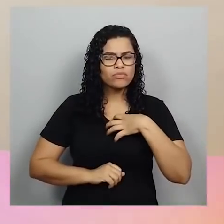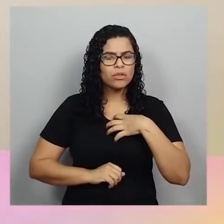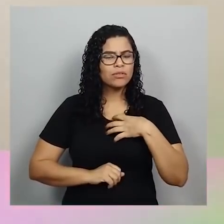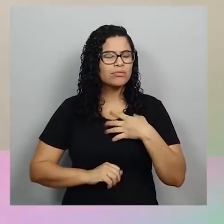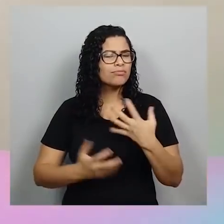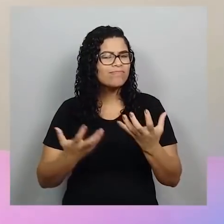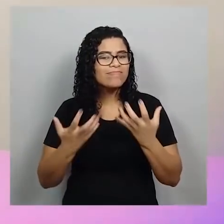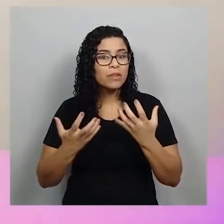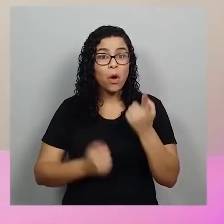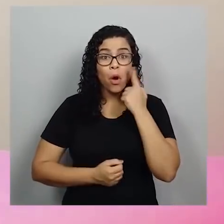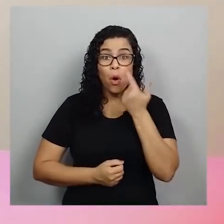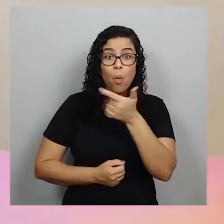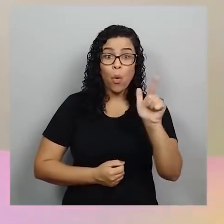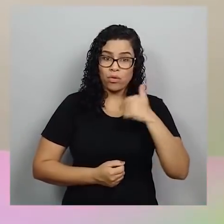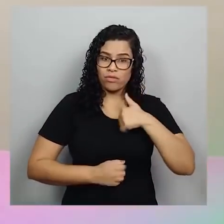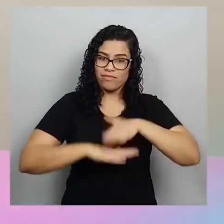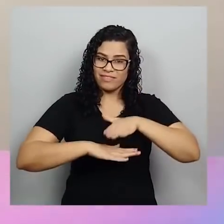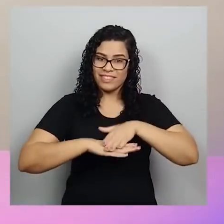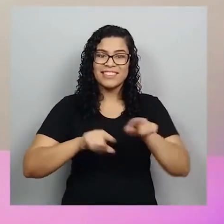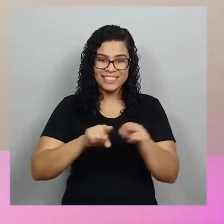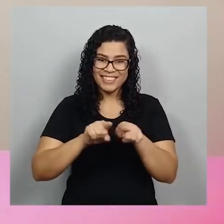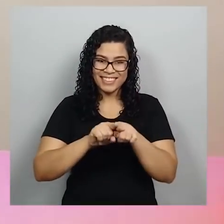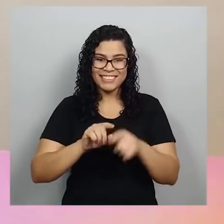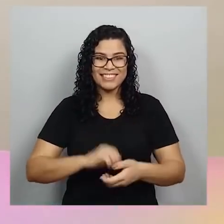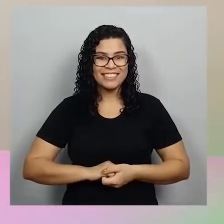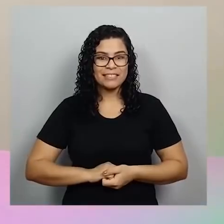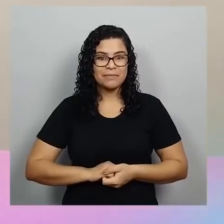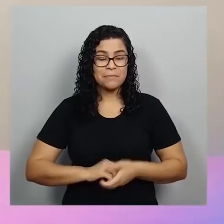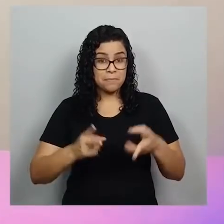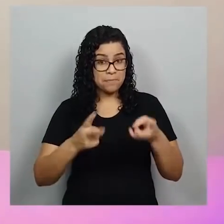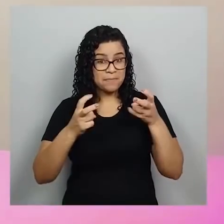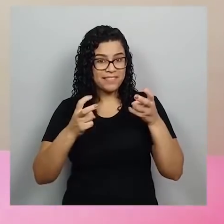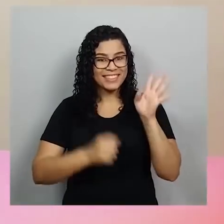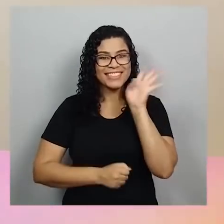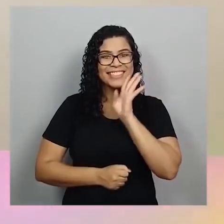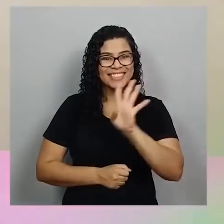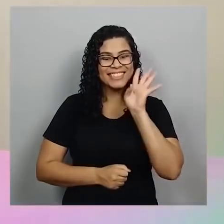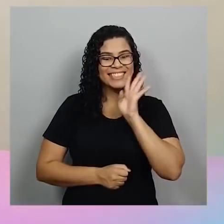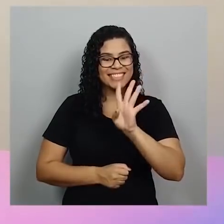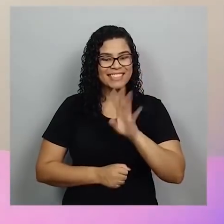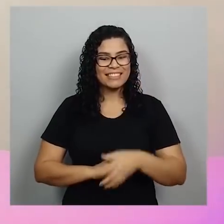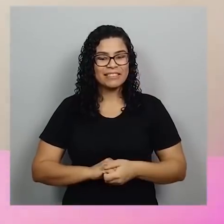achar melhor. Olha esse outro que eu fiz. Percebe que legal?